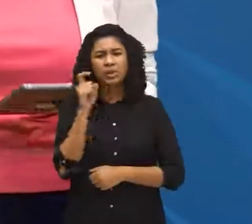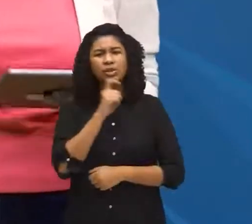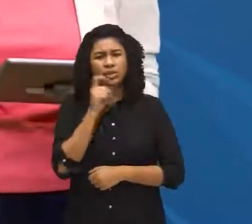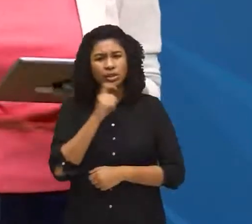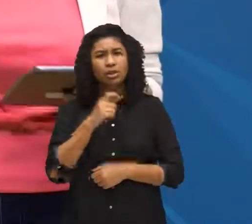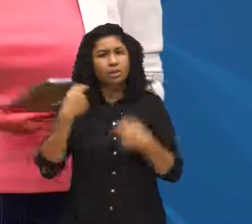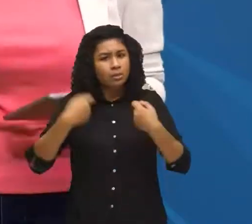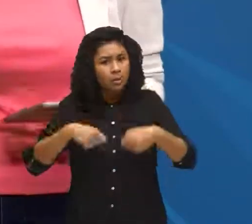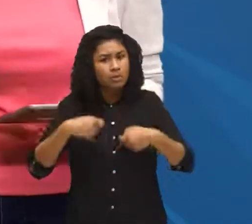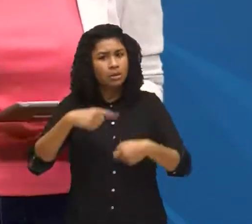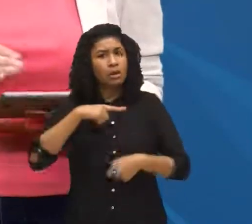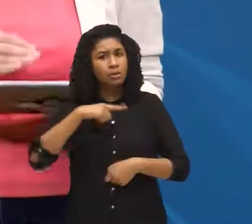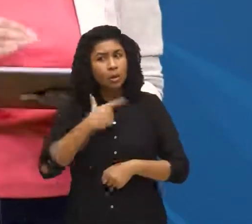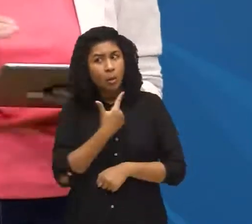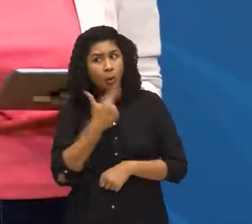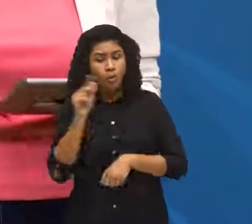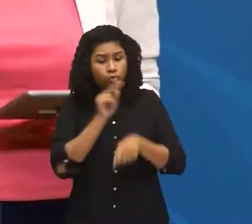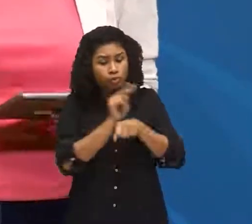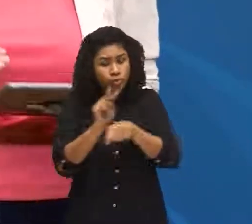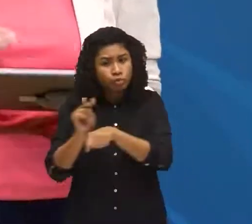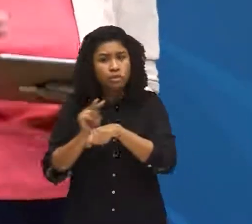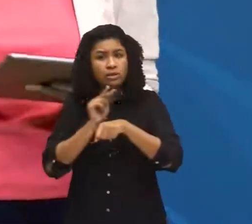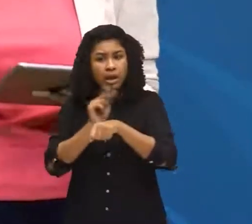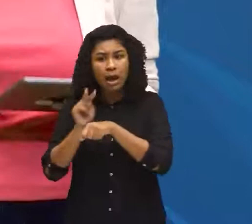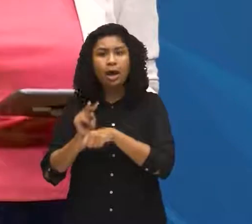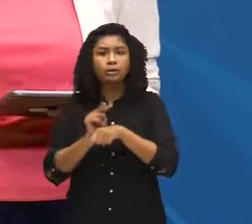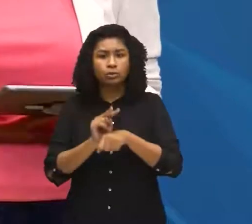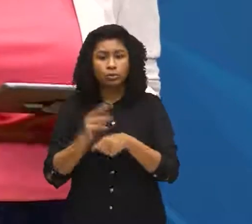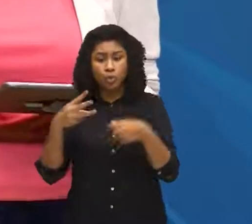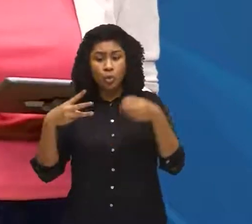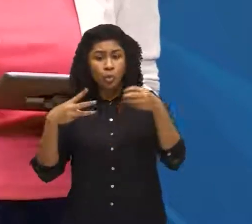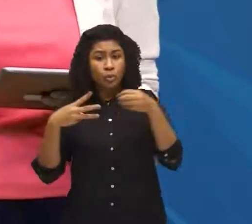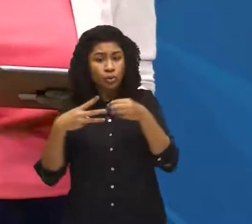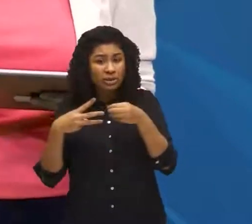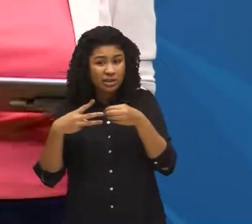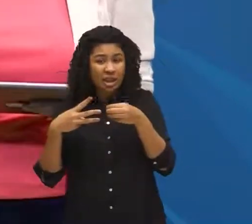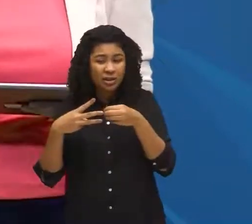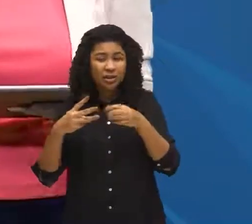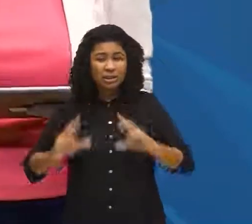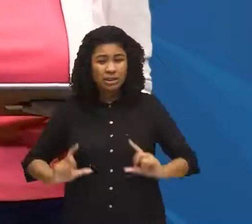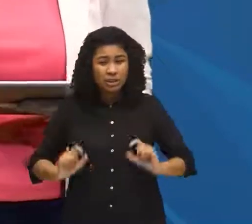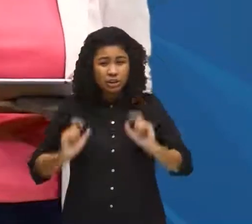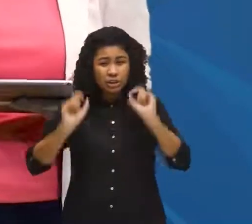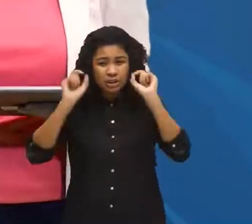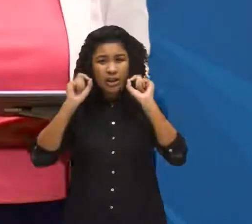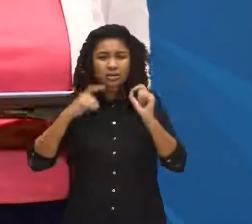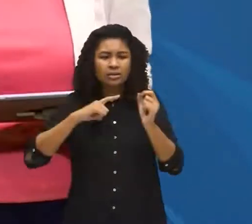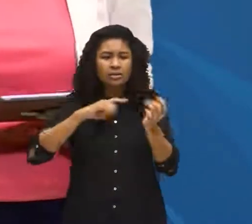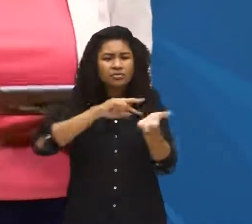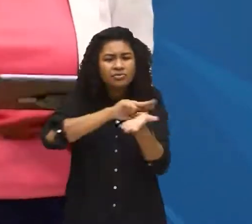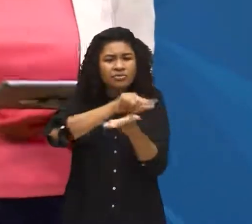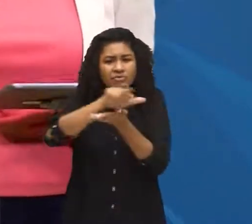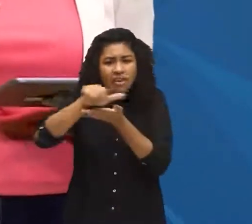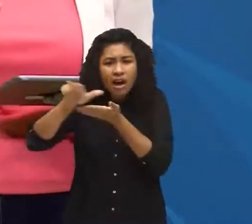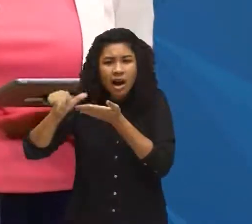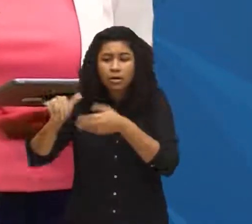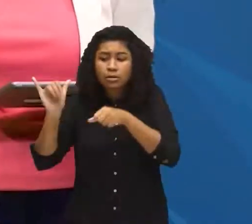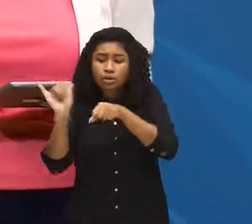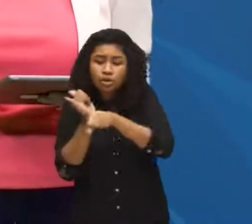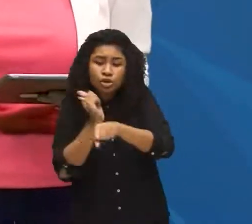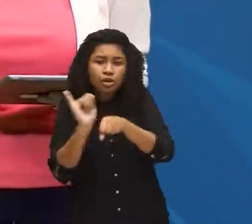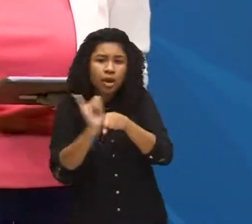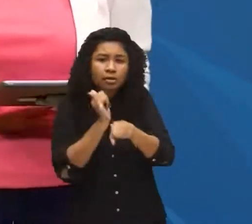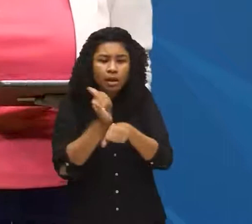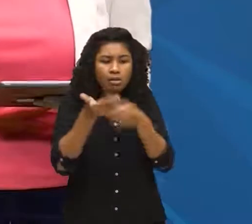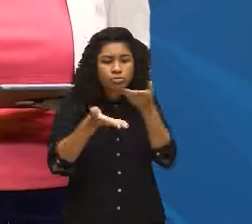diversos tratamentos, cada câncer é uma realidade, é um universo, é um tipo de tratamento, e isso aí, né, a abordagem médica é que faz ali todo sentido